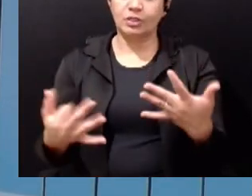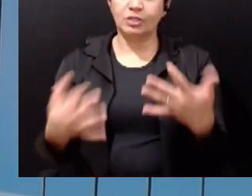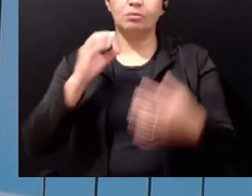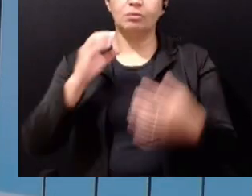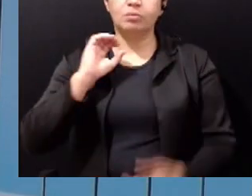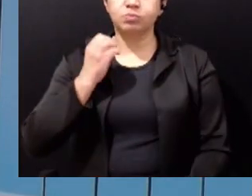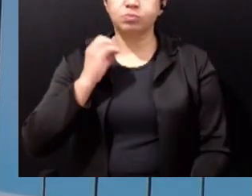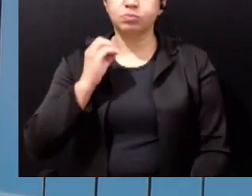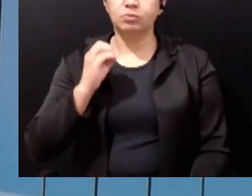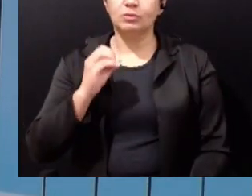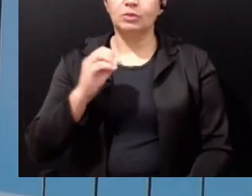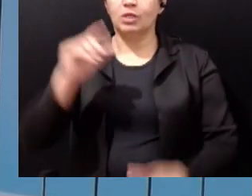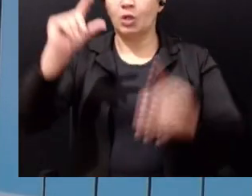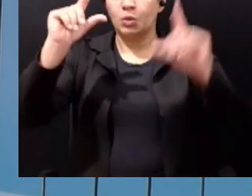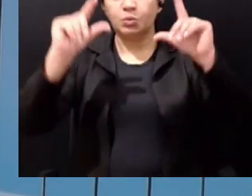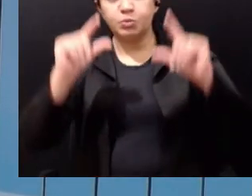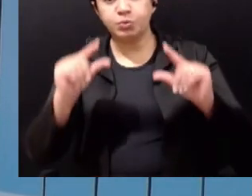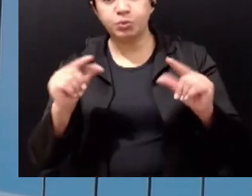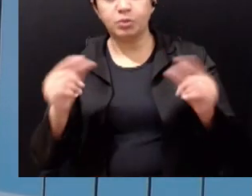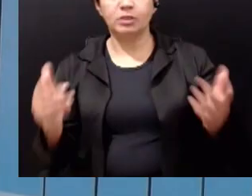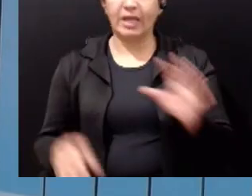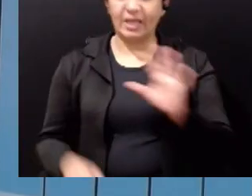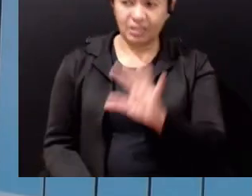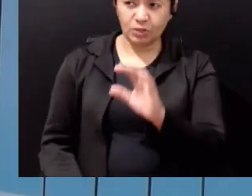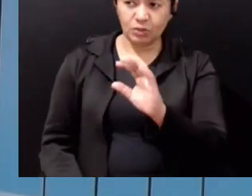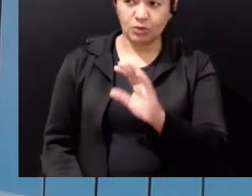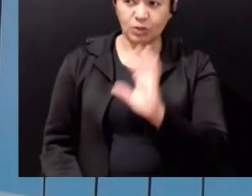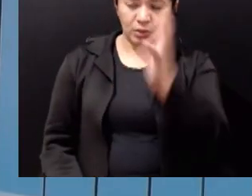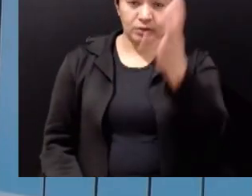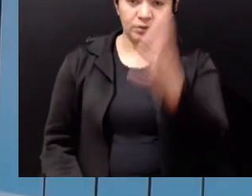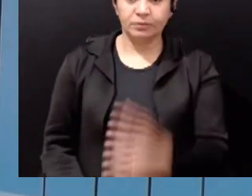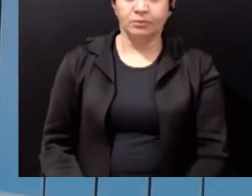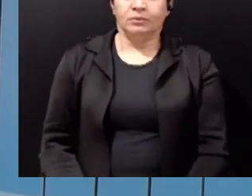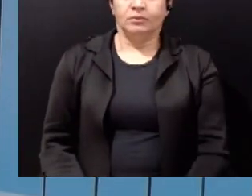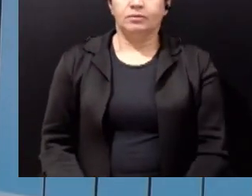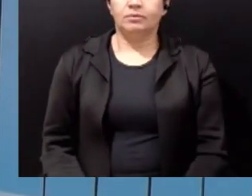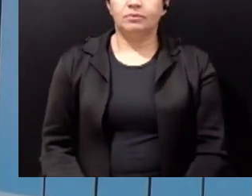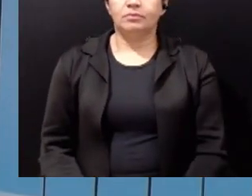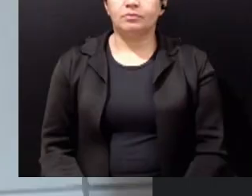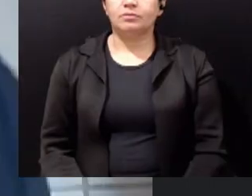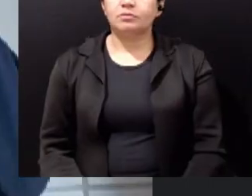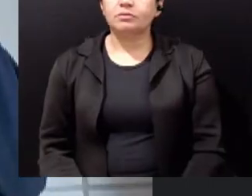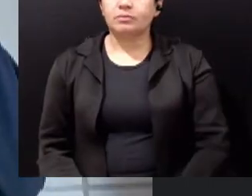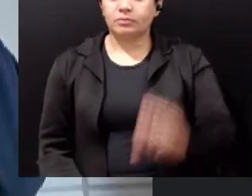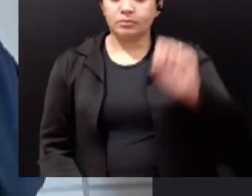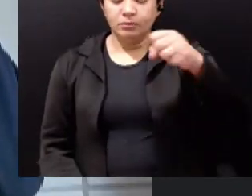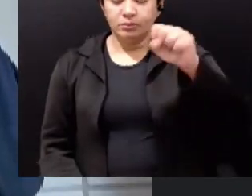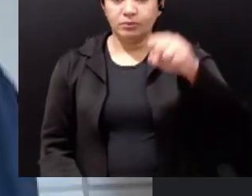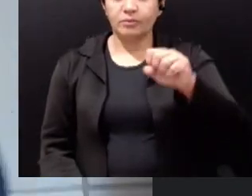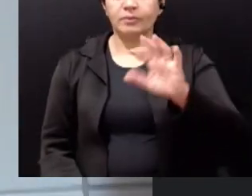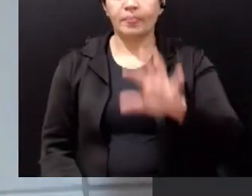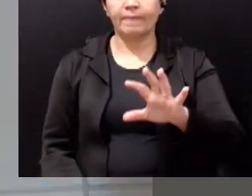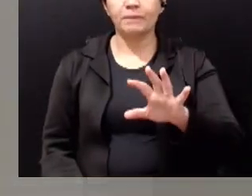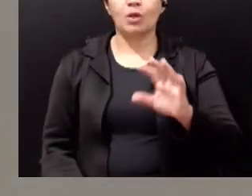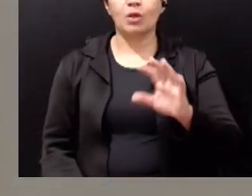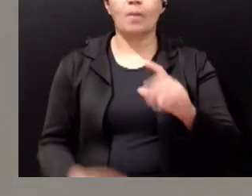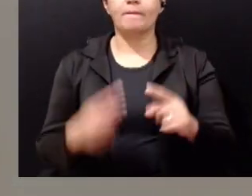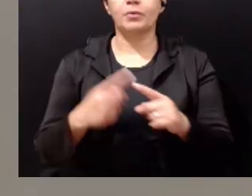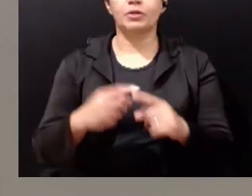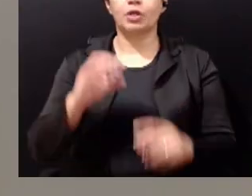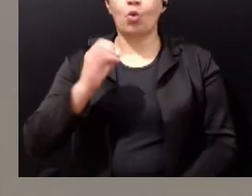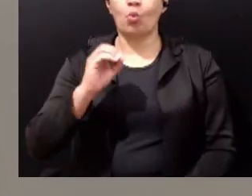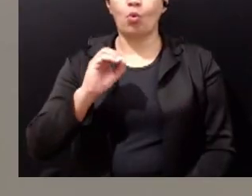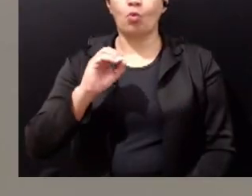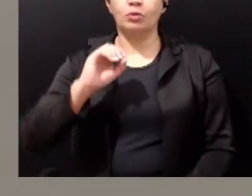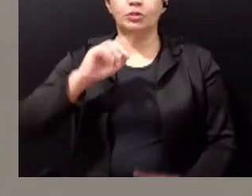mais baixos, como o cortisol. É isso mesmo que acontece? Isso mesmo. O cortisol, né, que é o hormônio do